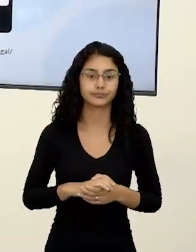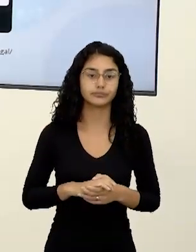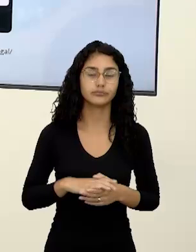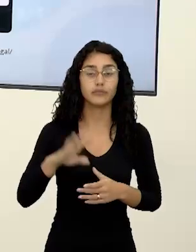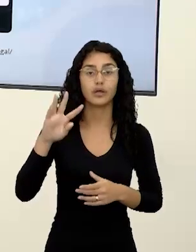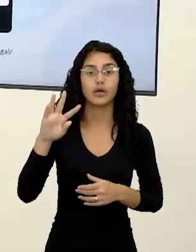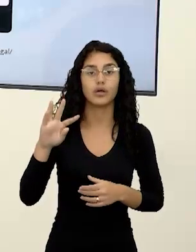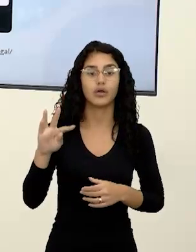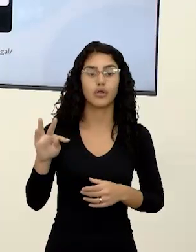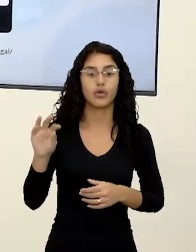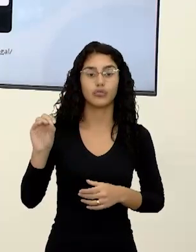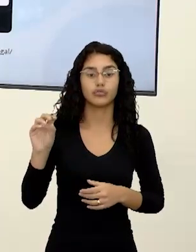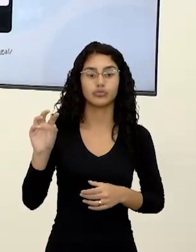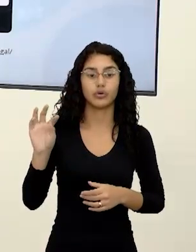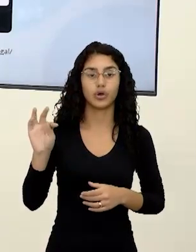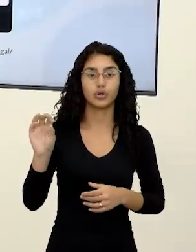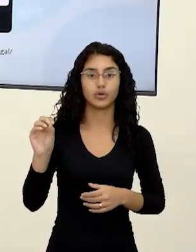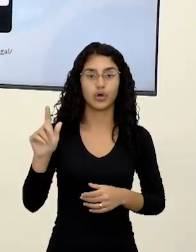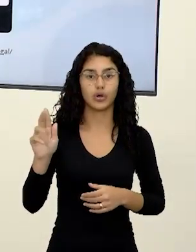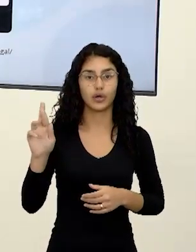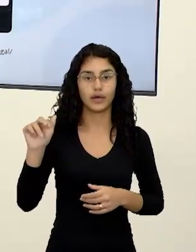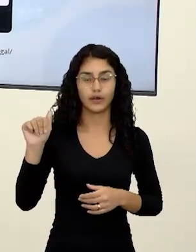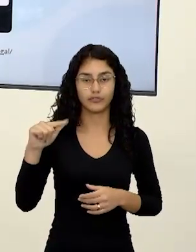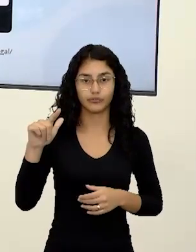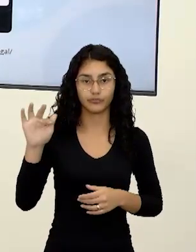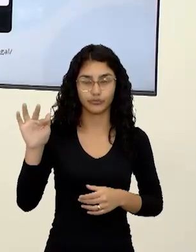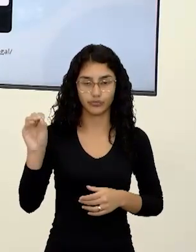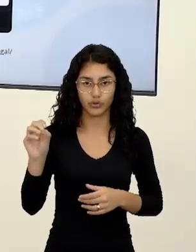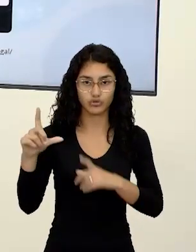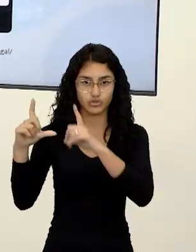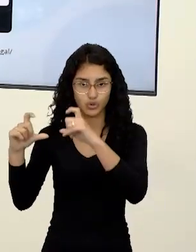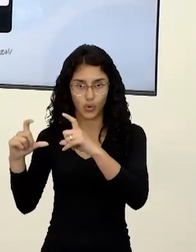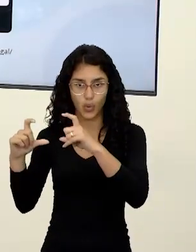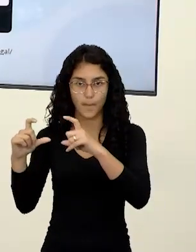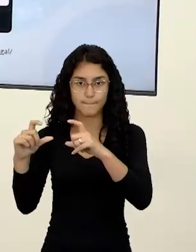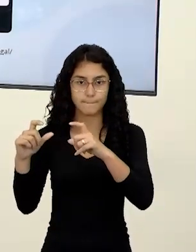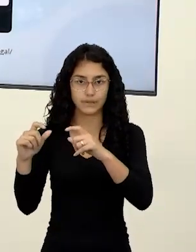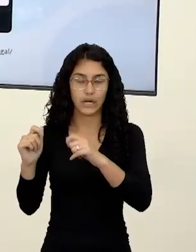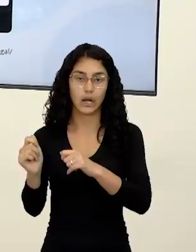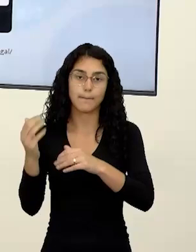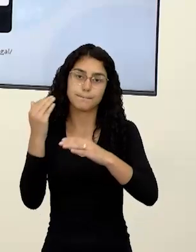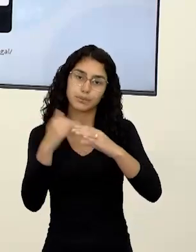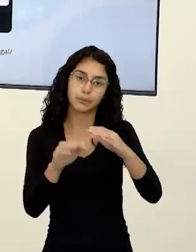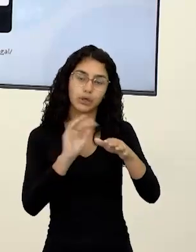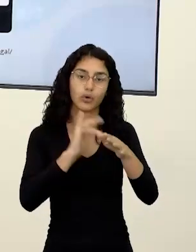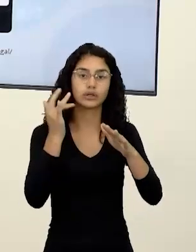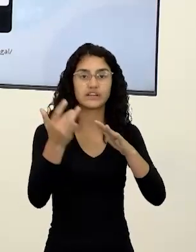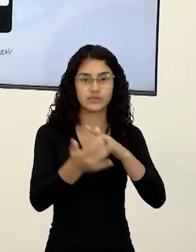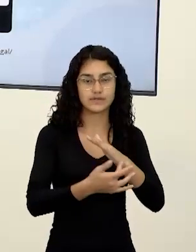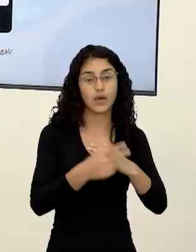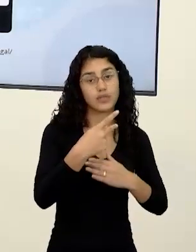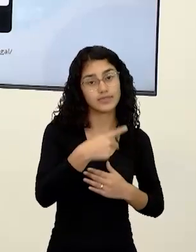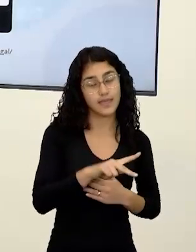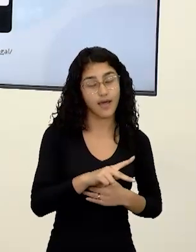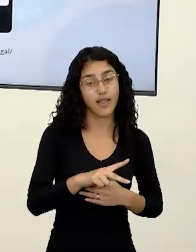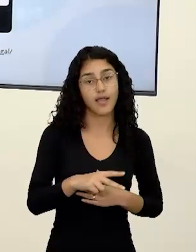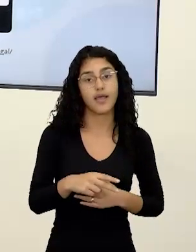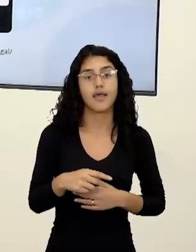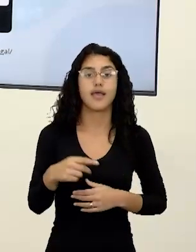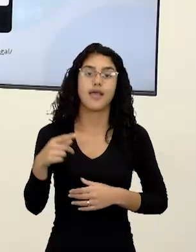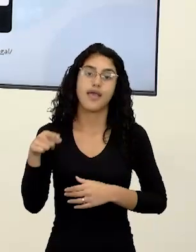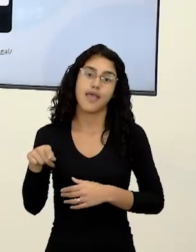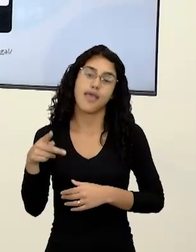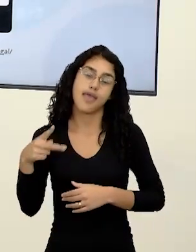feed dela do Instagram, mas não deu crédito pro fotógrafo. E aí ele reclamou, porque o direito é dele, ele merece ter o trabalho